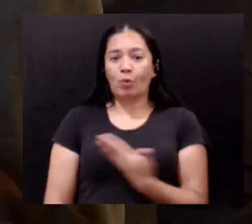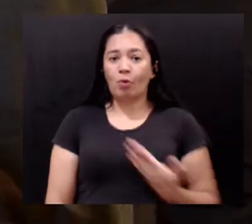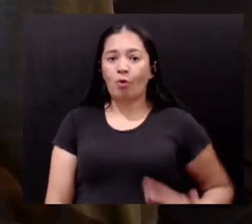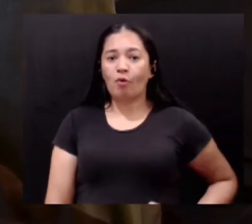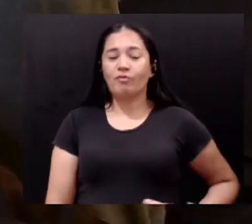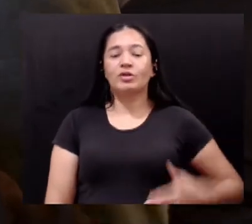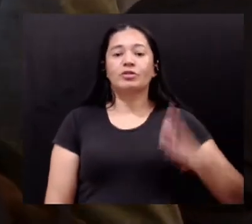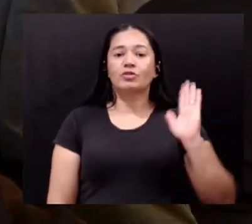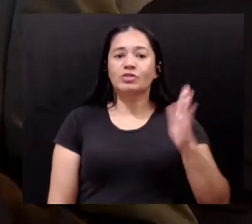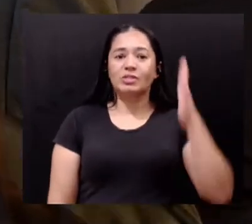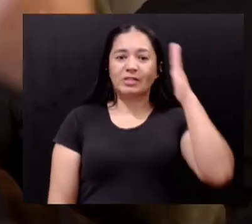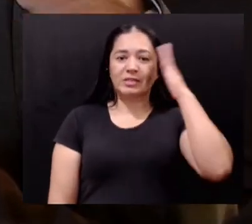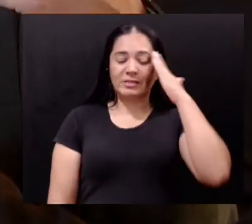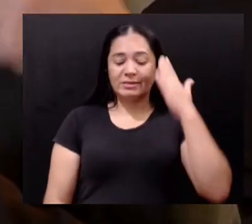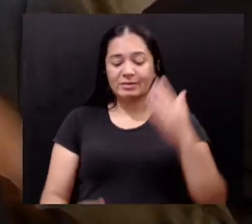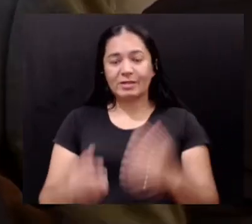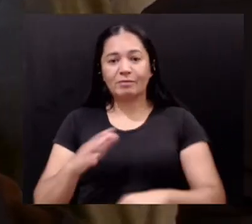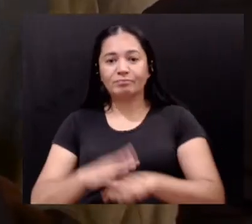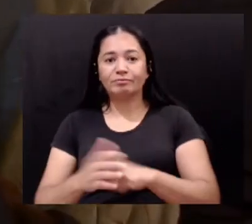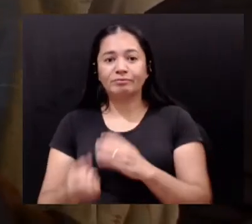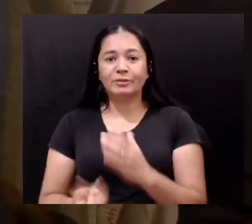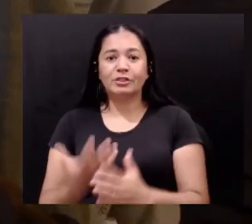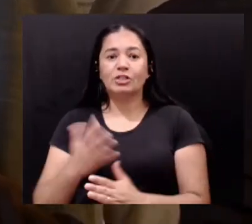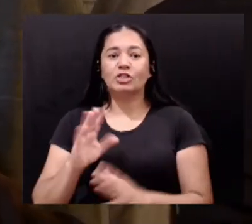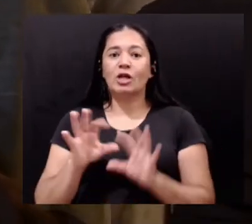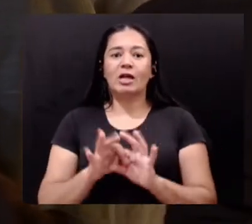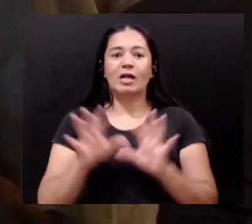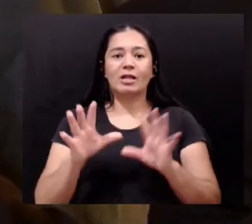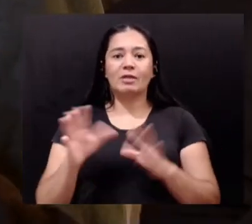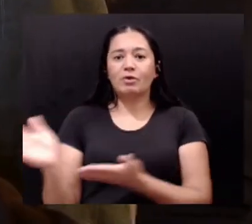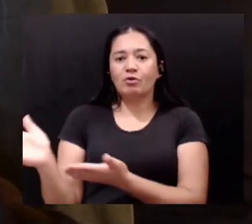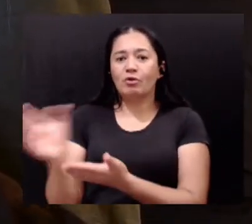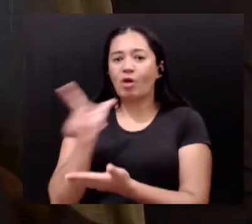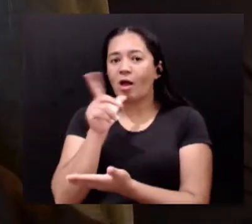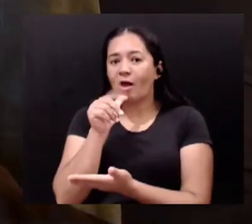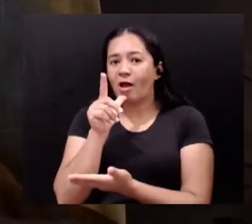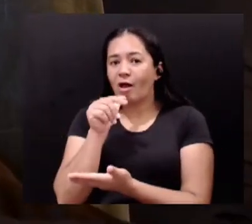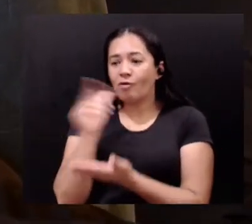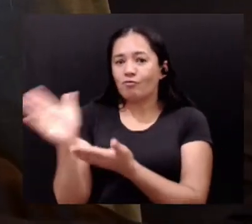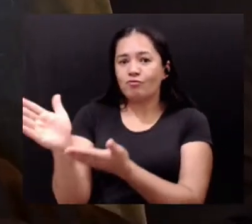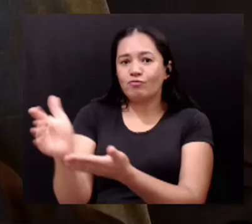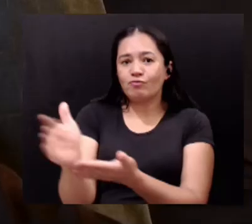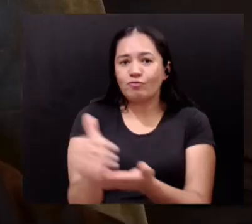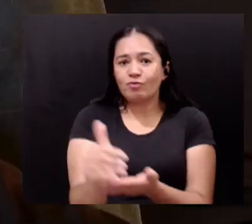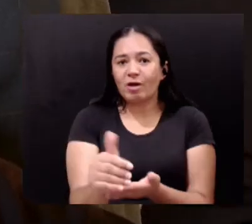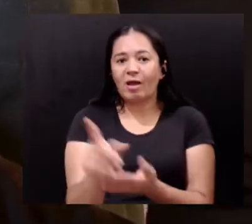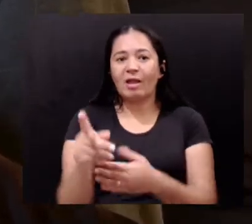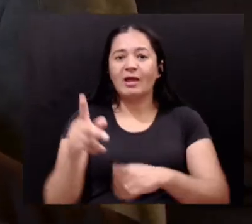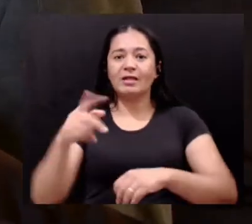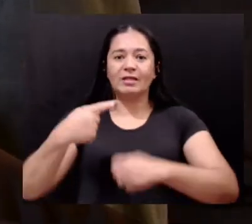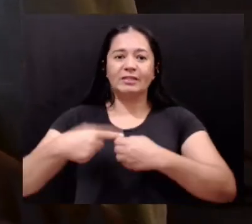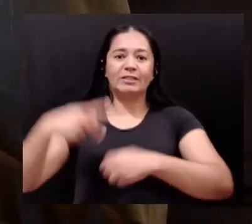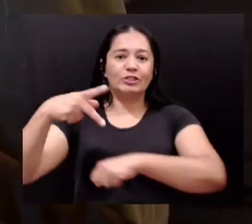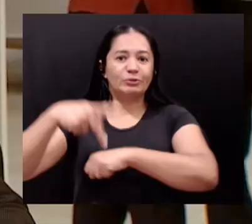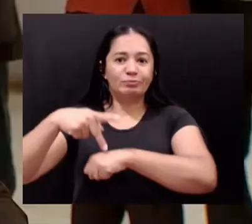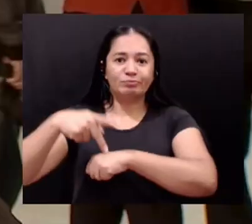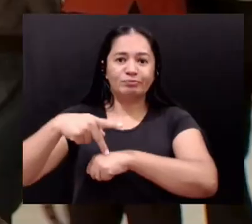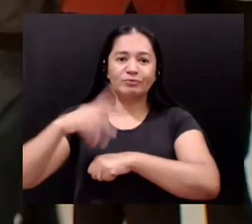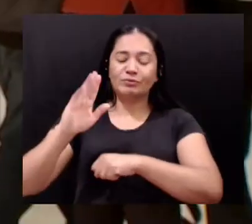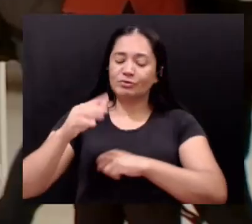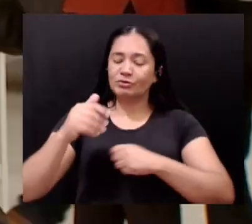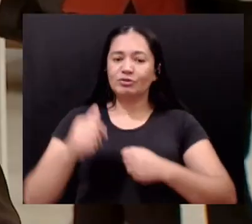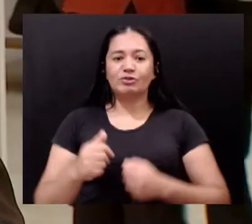implantação do PIDS, já liberou a captação de água lá na represa de Pedreira, no Rio Jaguari. Já é um passo importantíssimo.